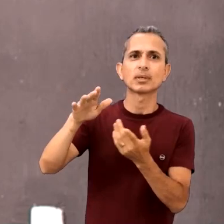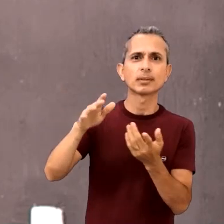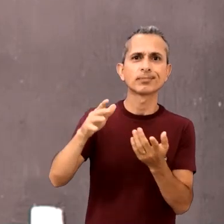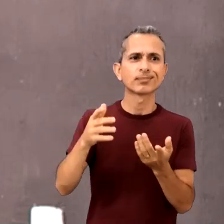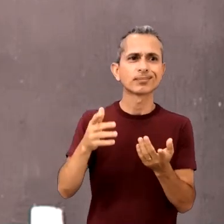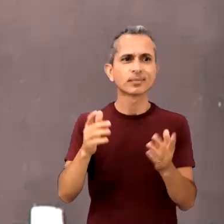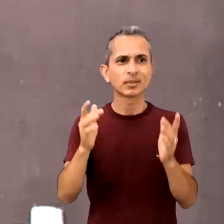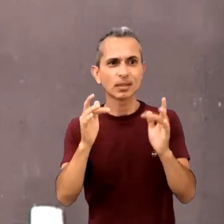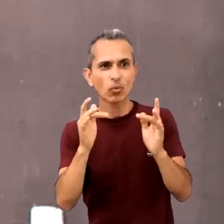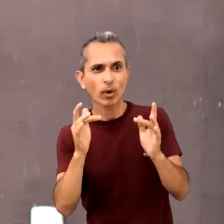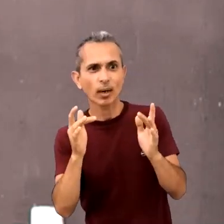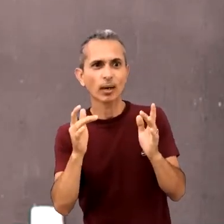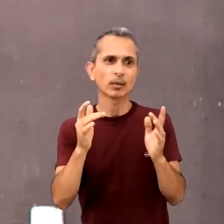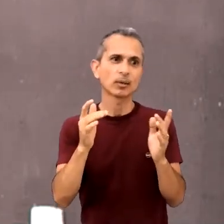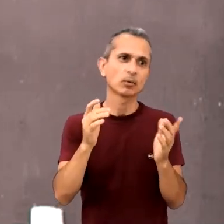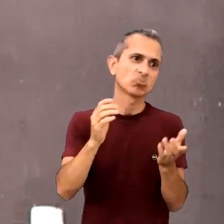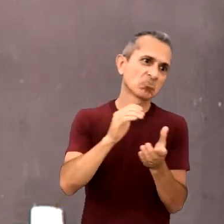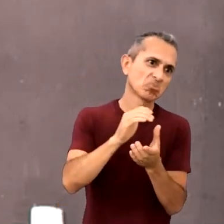caminho.